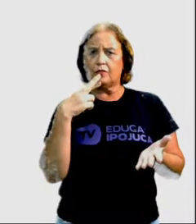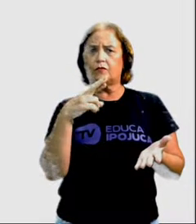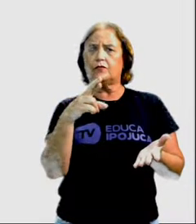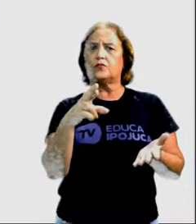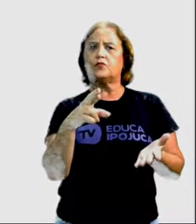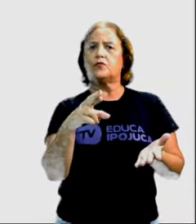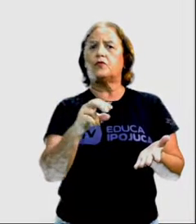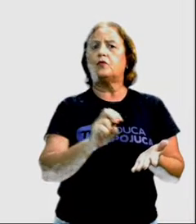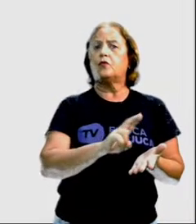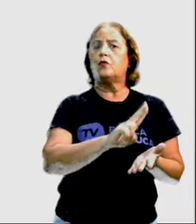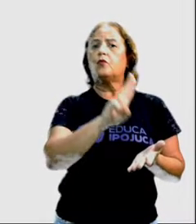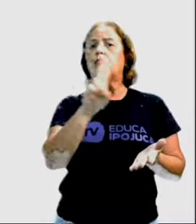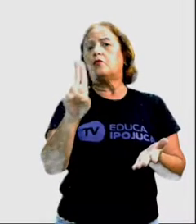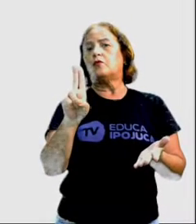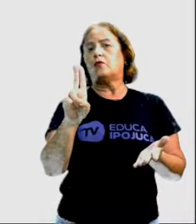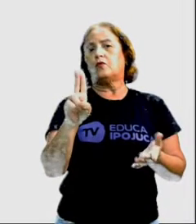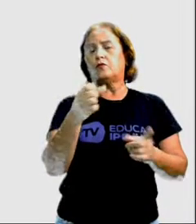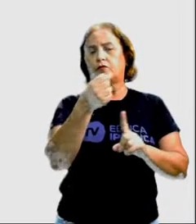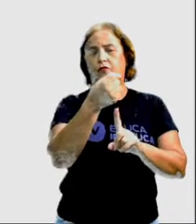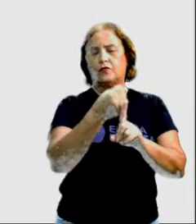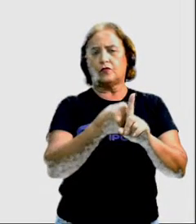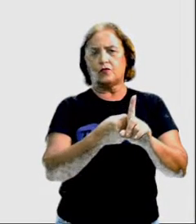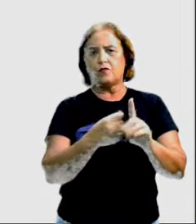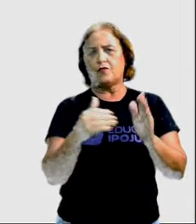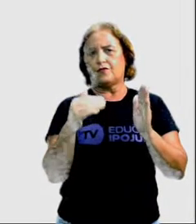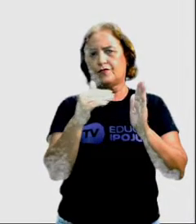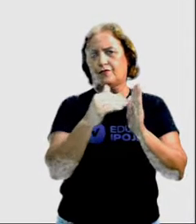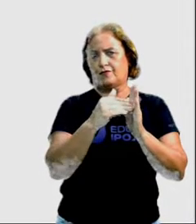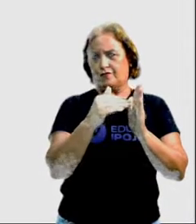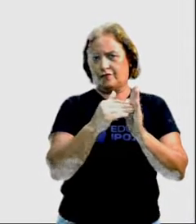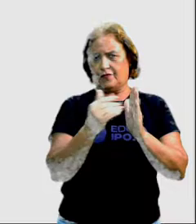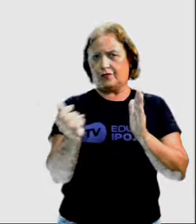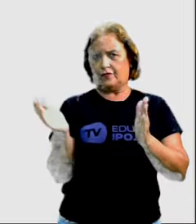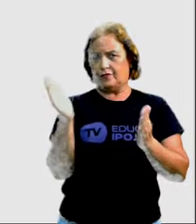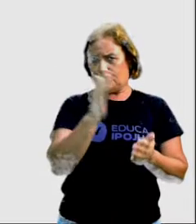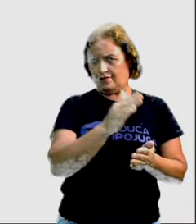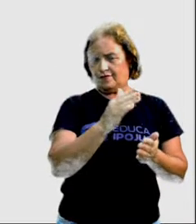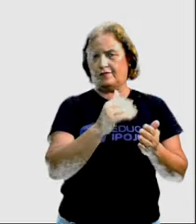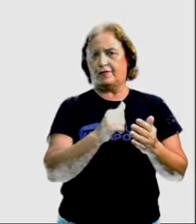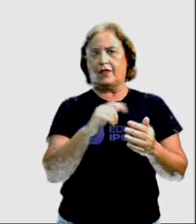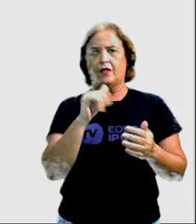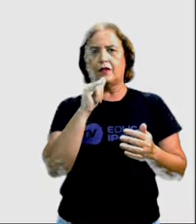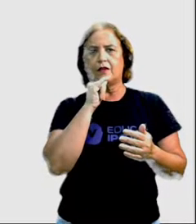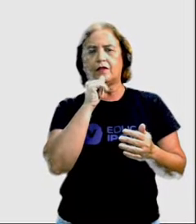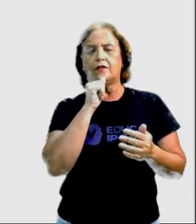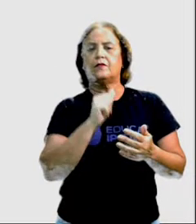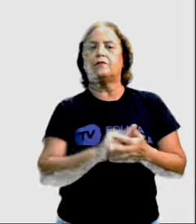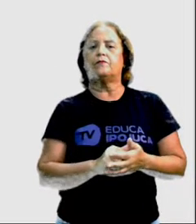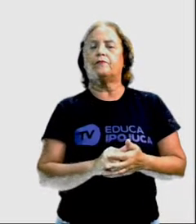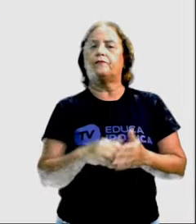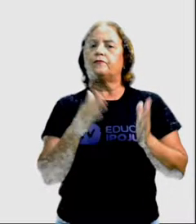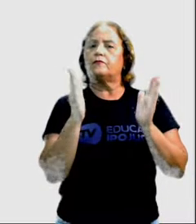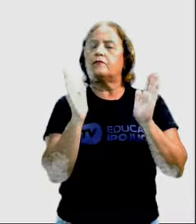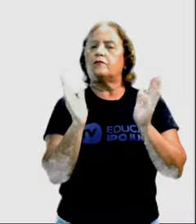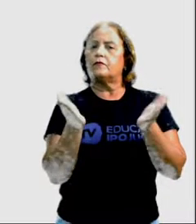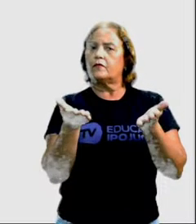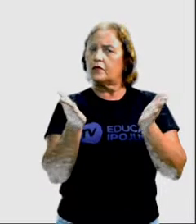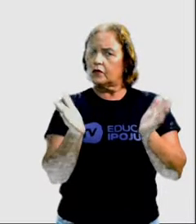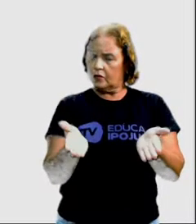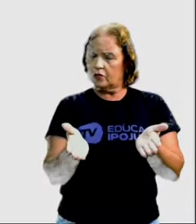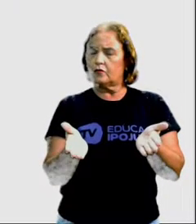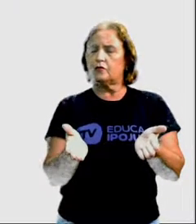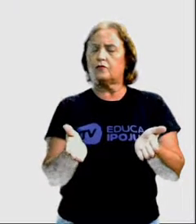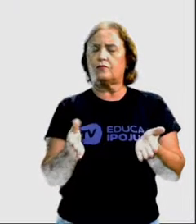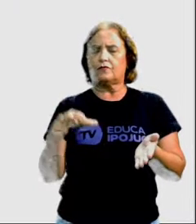é o nome dos outros meses que ainda estão por ver e não hoje nós vamos aprender